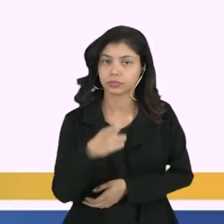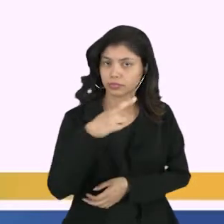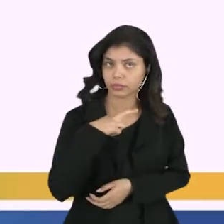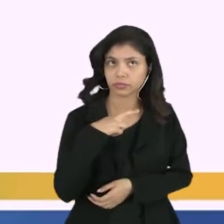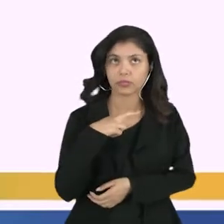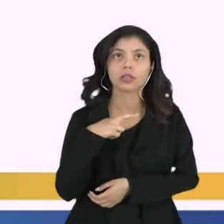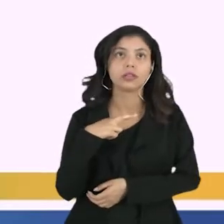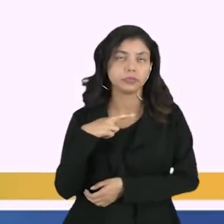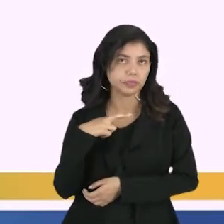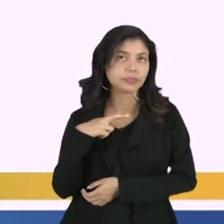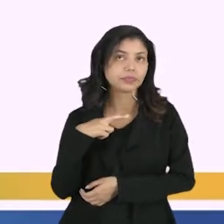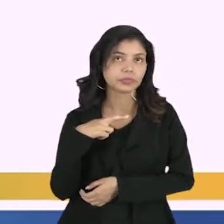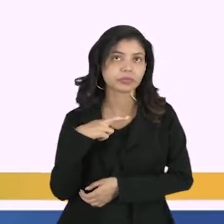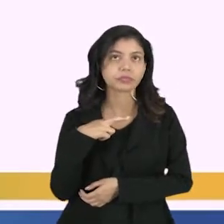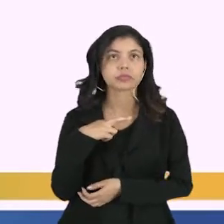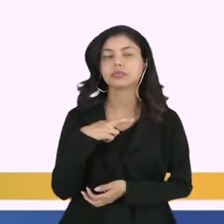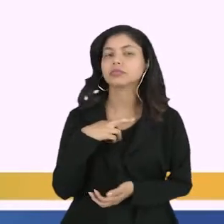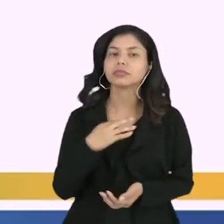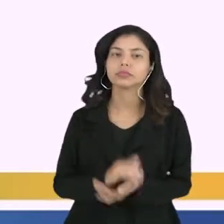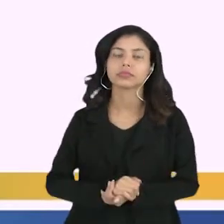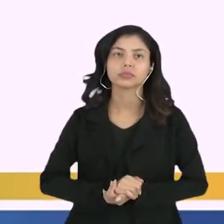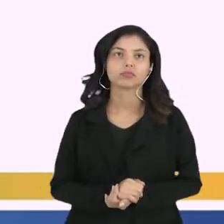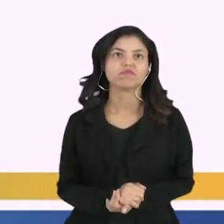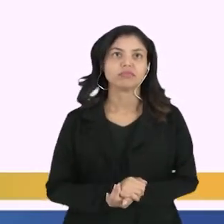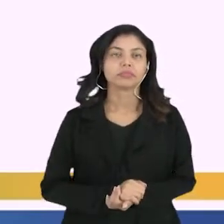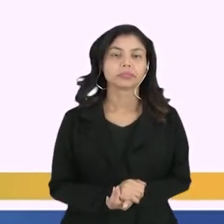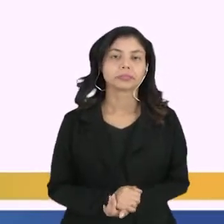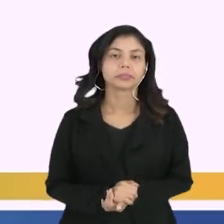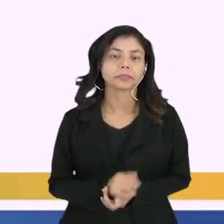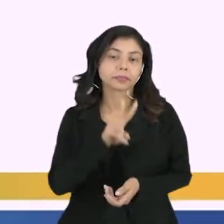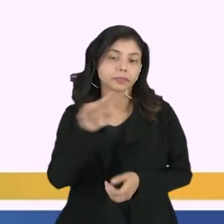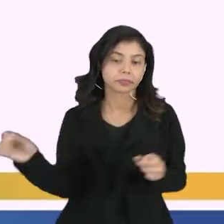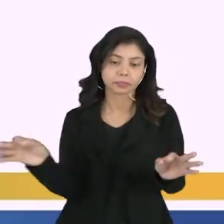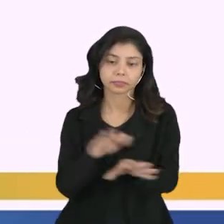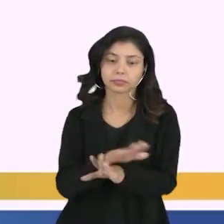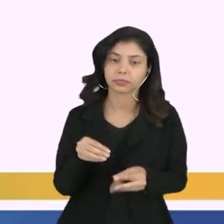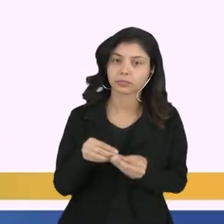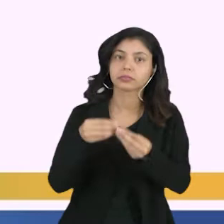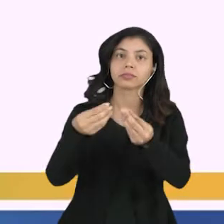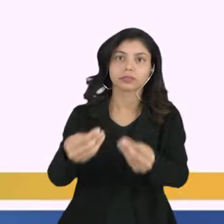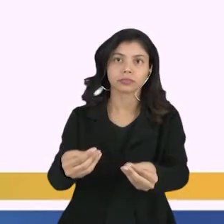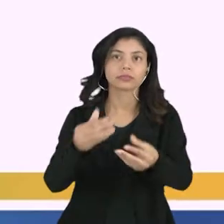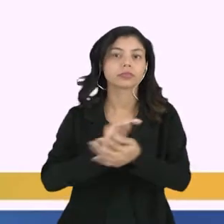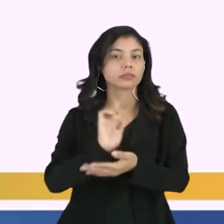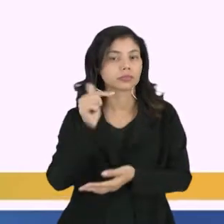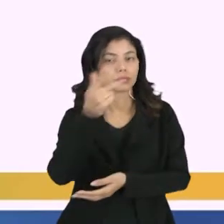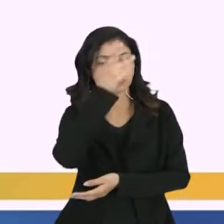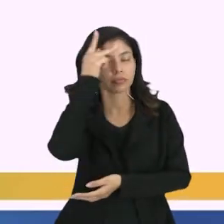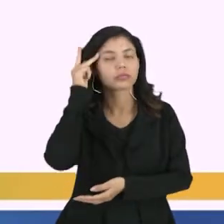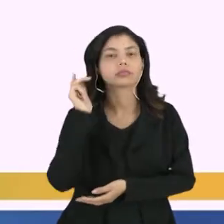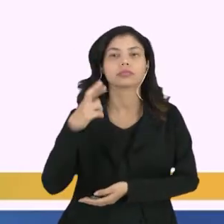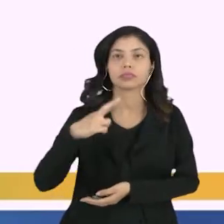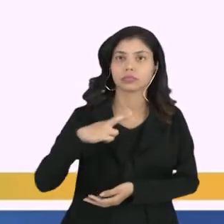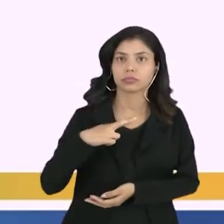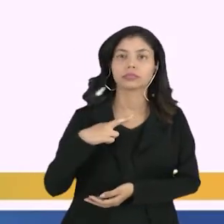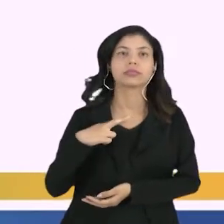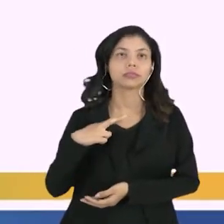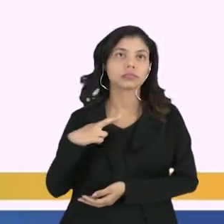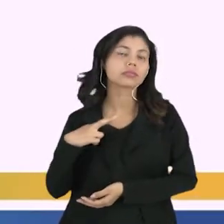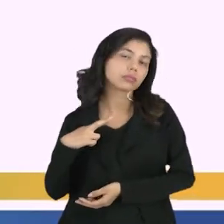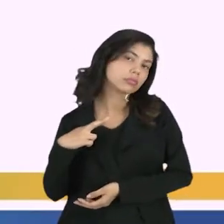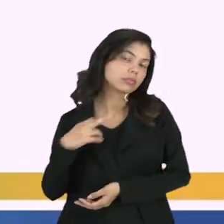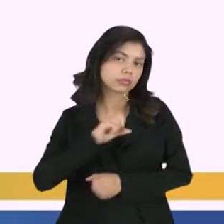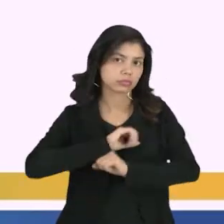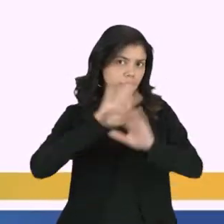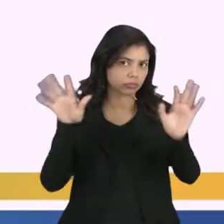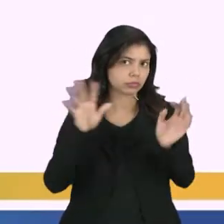então, essa tarefa para particulares, né? Ele vai acabar transferindo aí para outras pessoas. Claro que ele